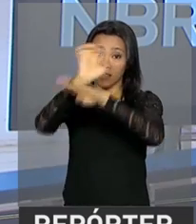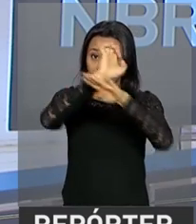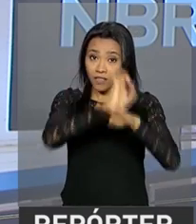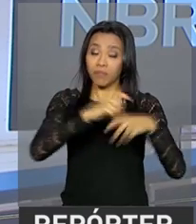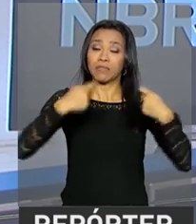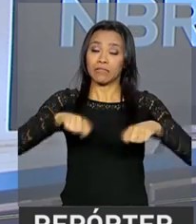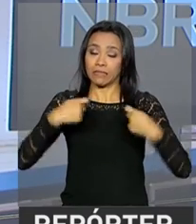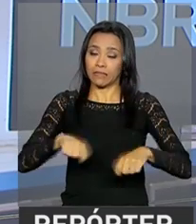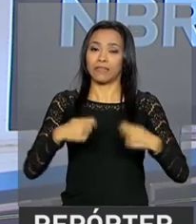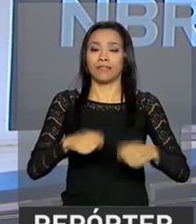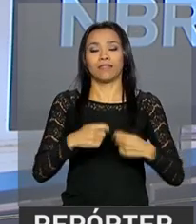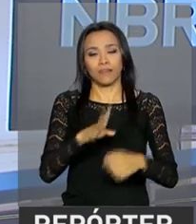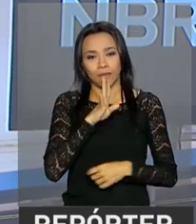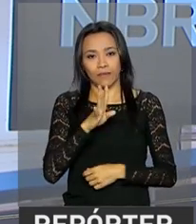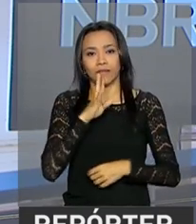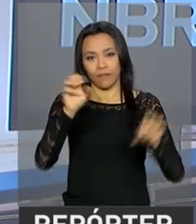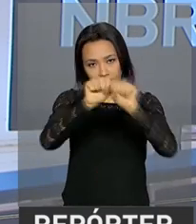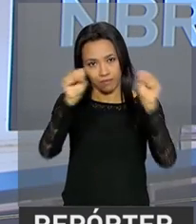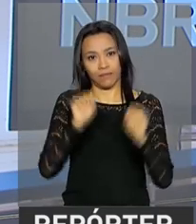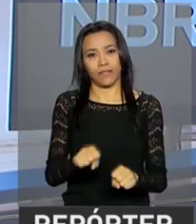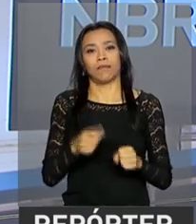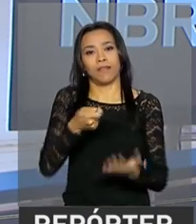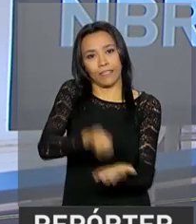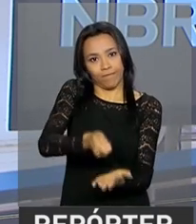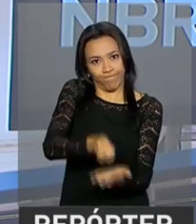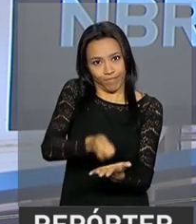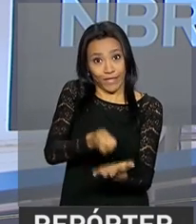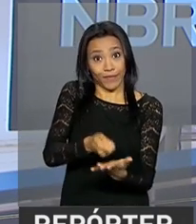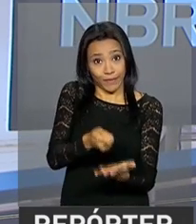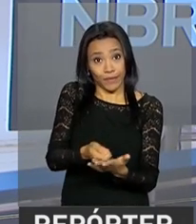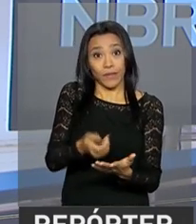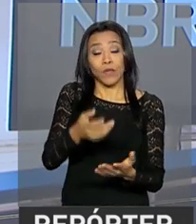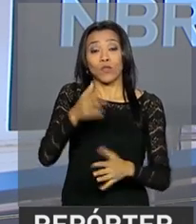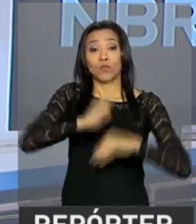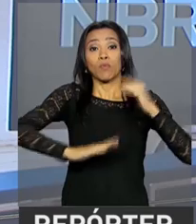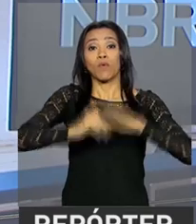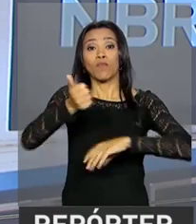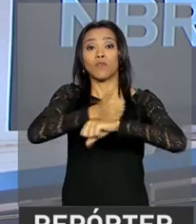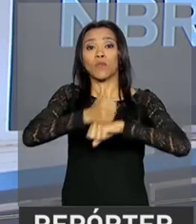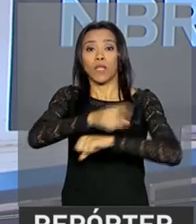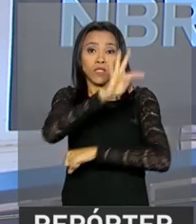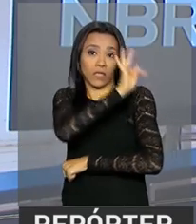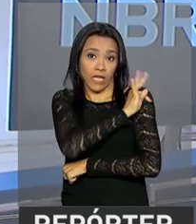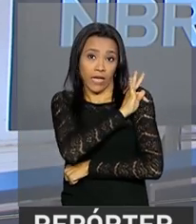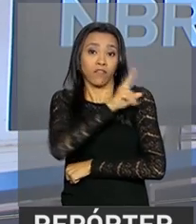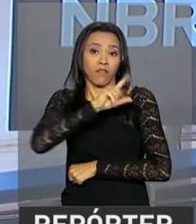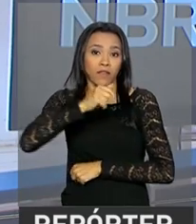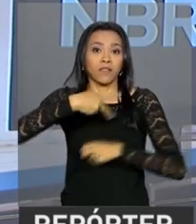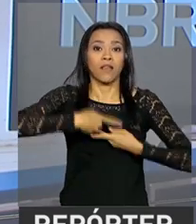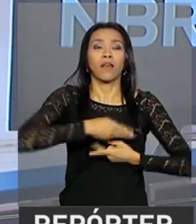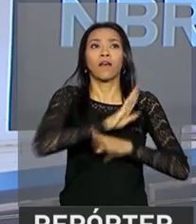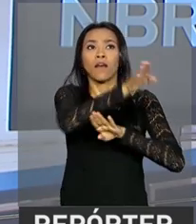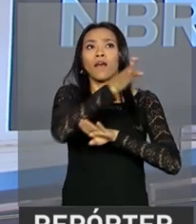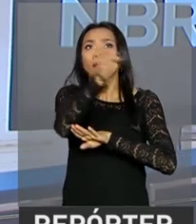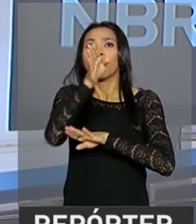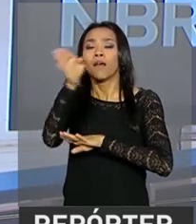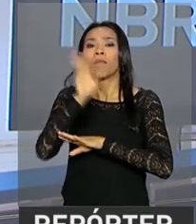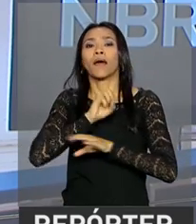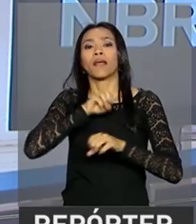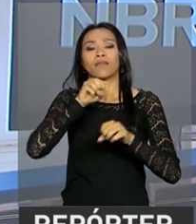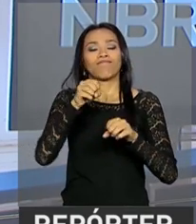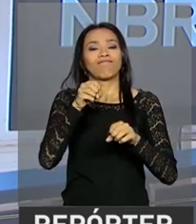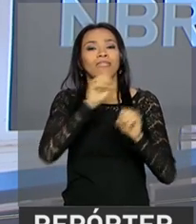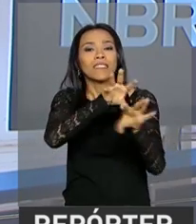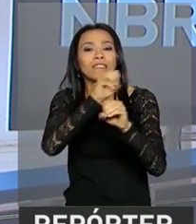ano para se integrar ao programa. Os técnicos do IBAMA vão ser enviados a cada região para colocar em prática o